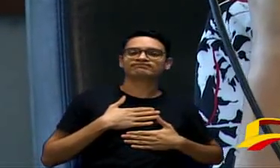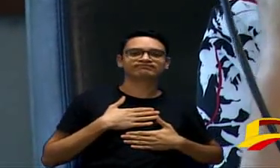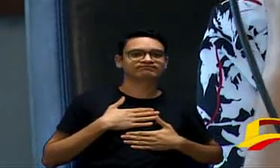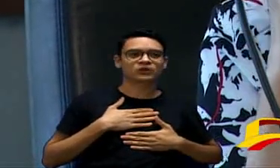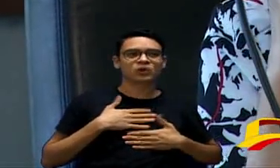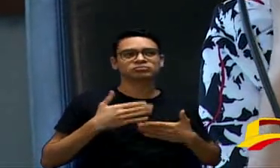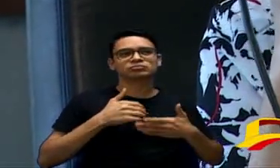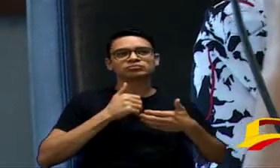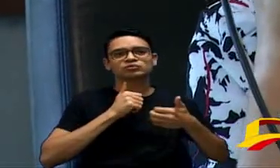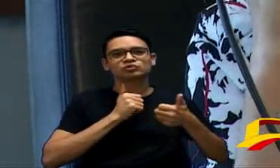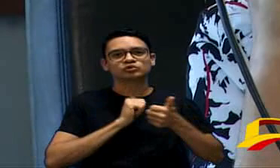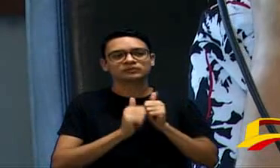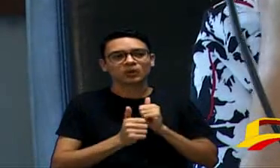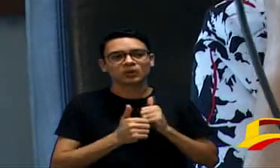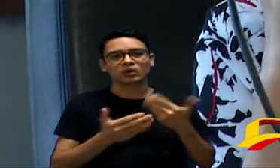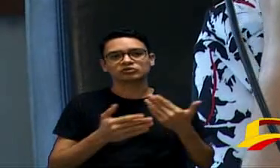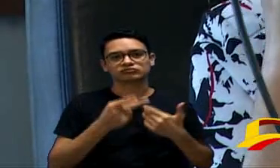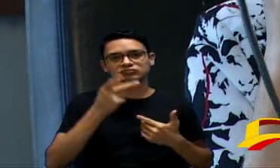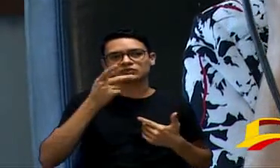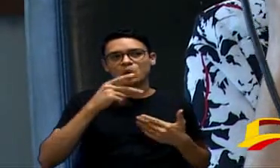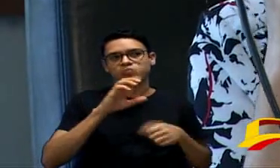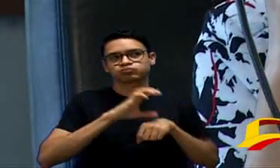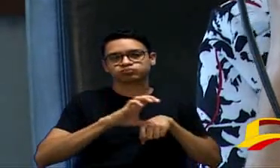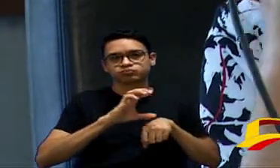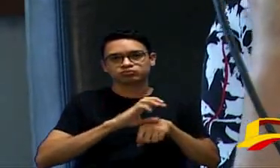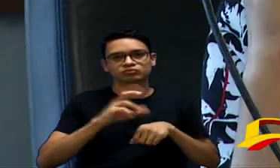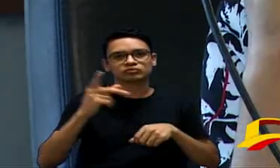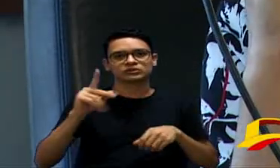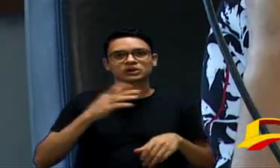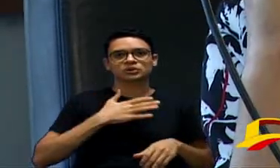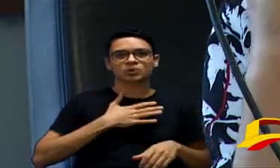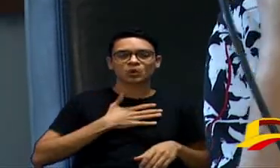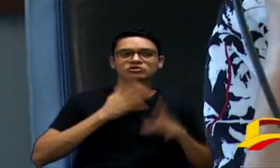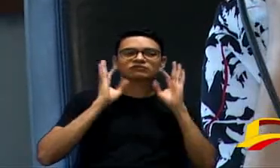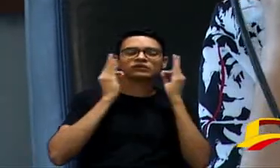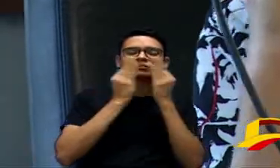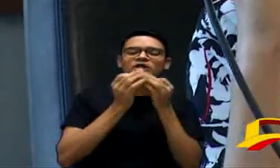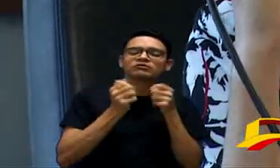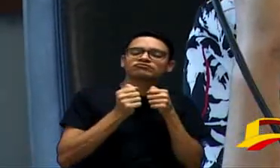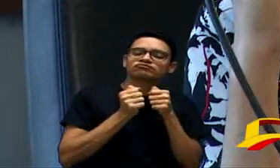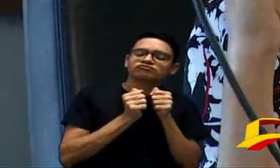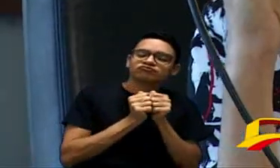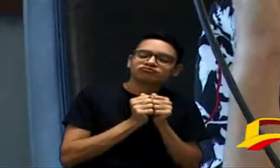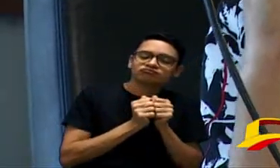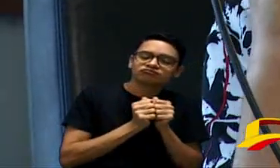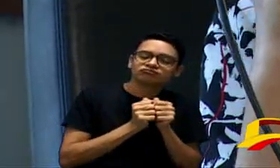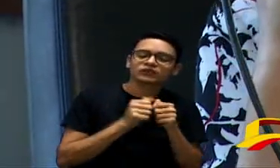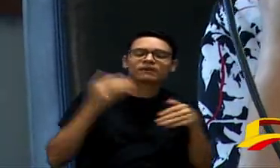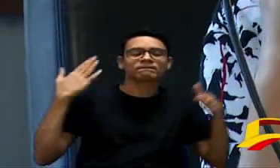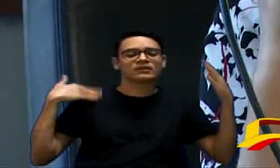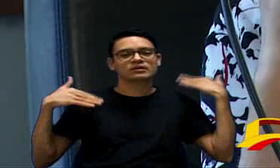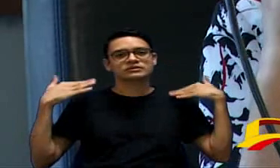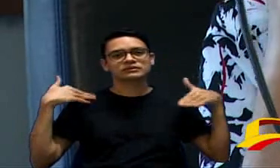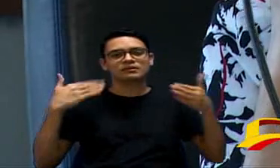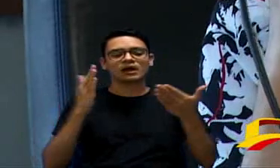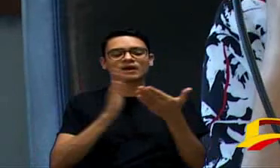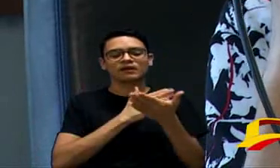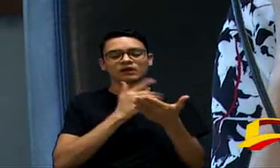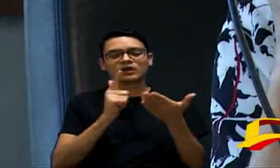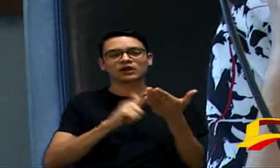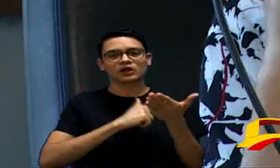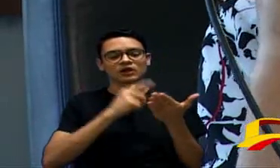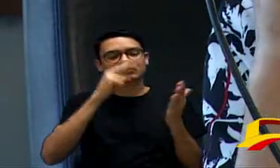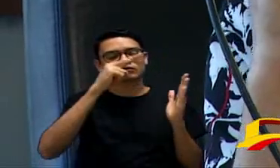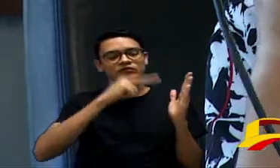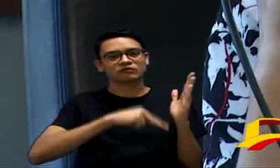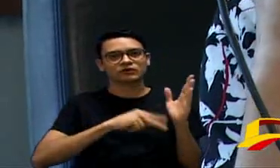praticar um esporte, fazer um curso, ficar com a família, passear, ler um livro, assistir um